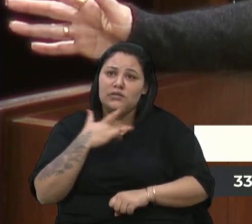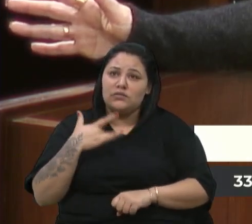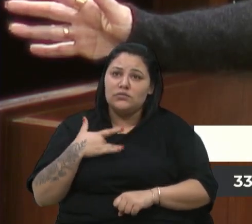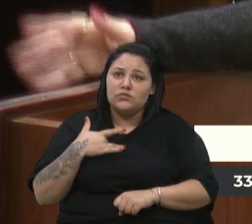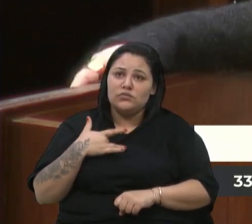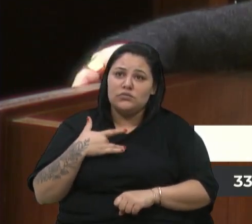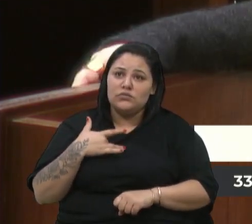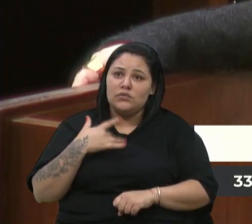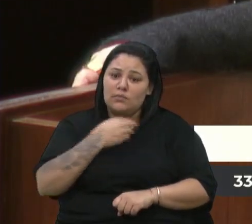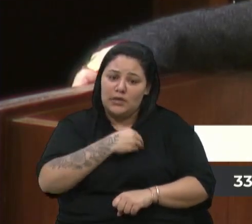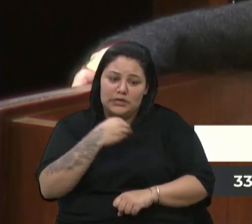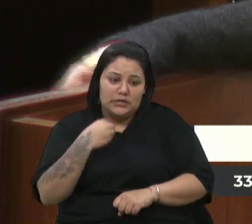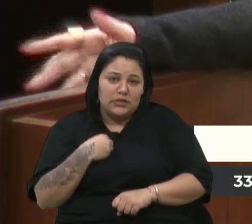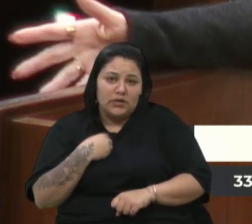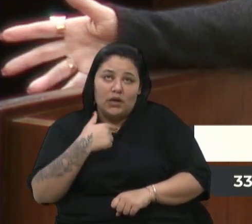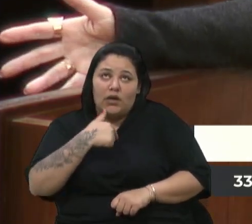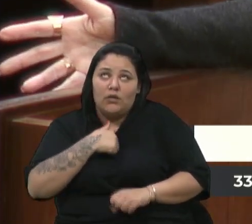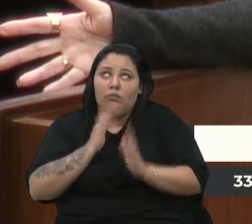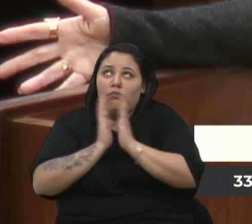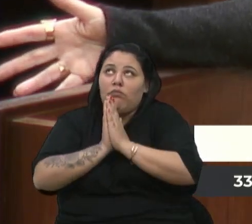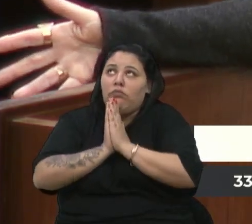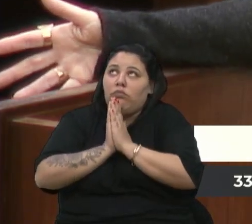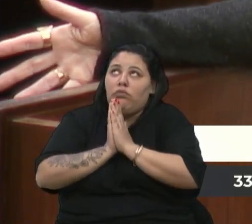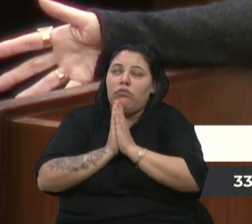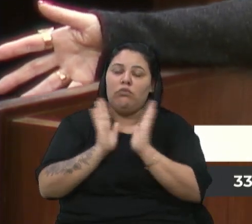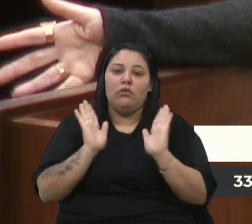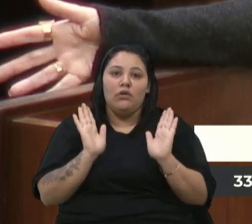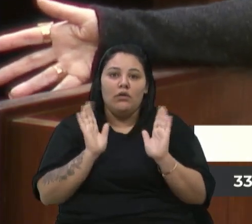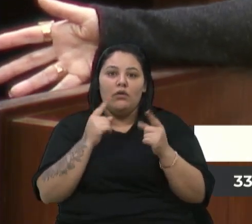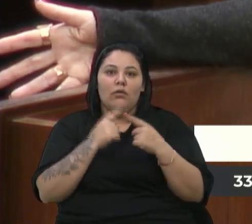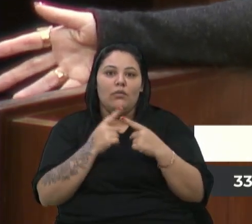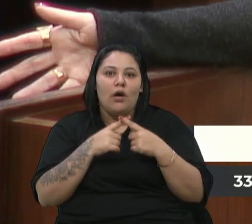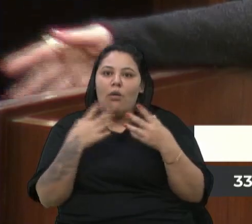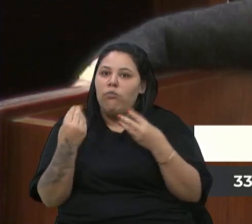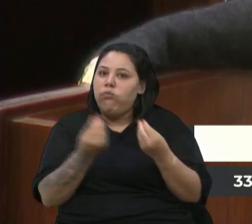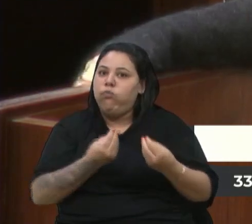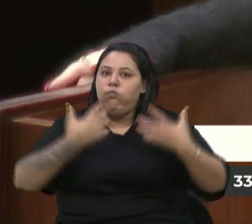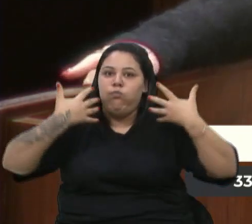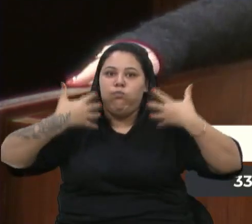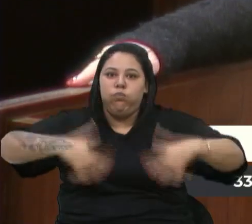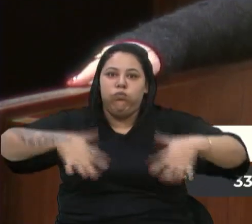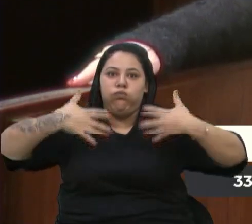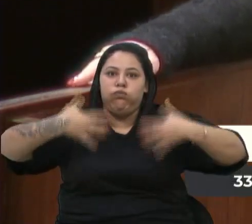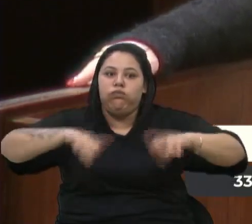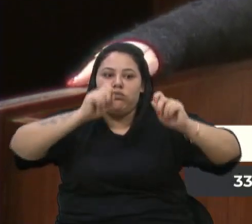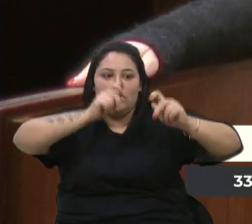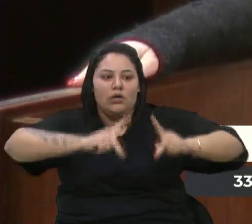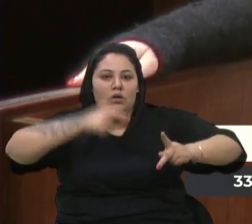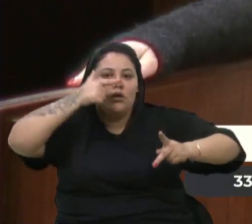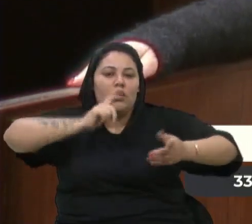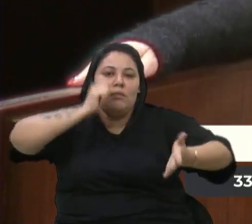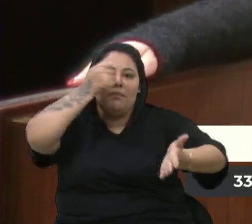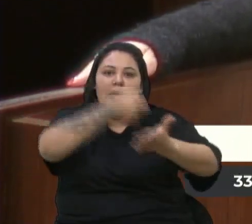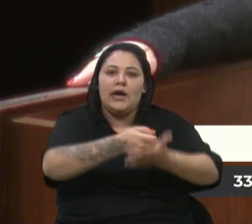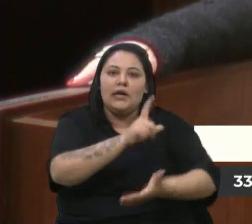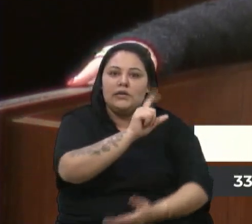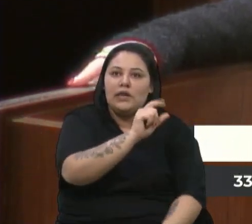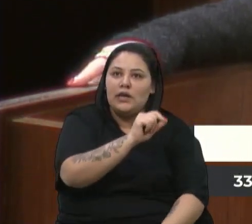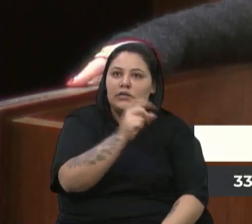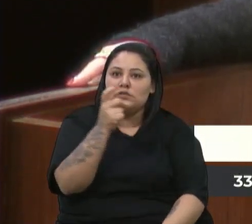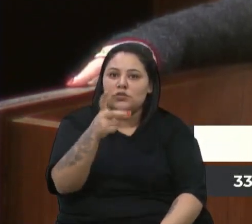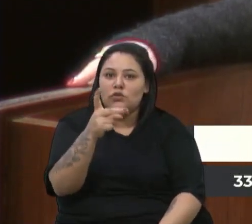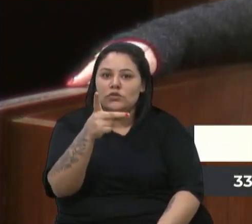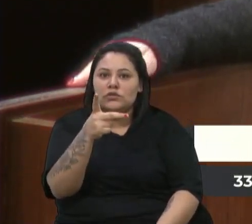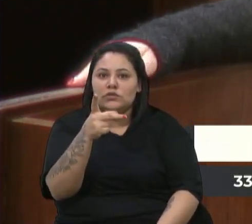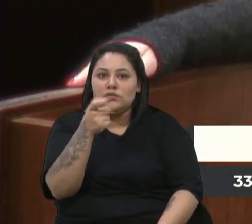medicina. Porque aí quem consegue fazer um curso desses pagando 10, 12, não sei quantos mil por